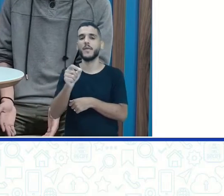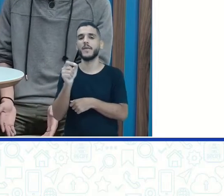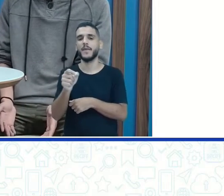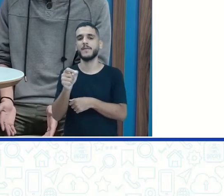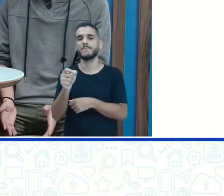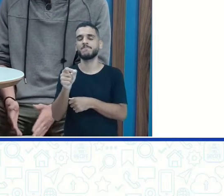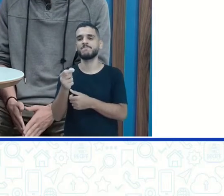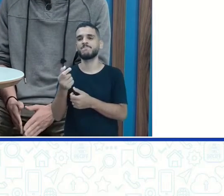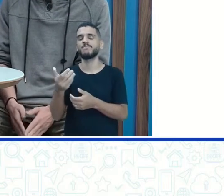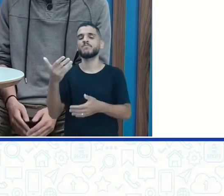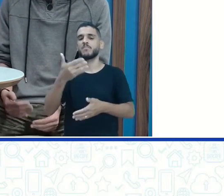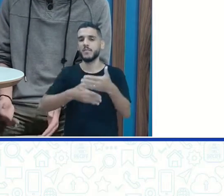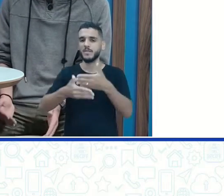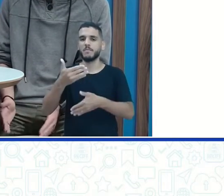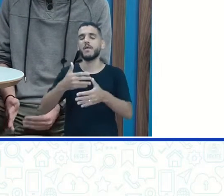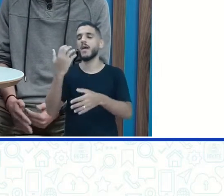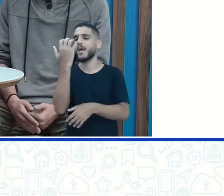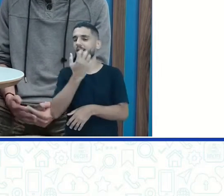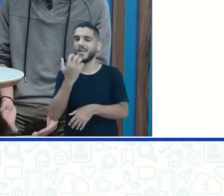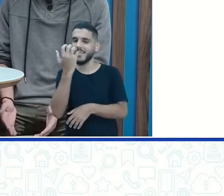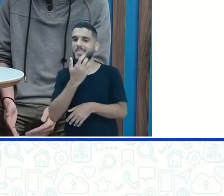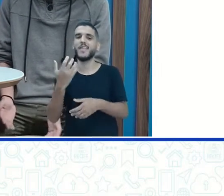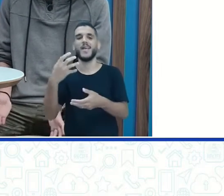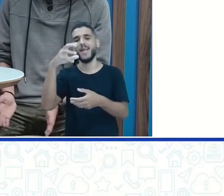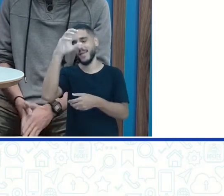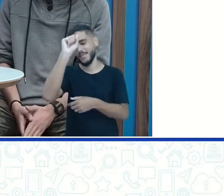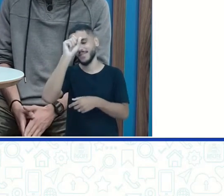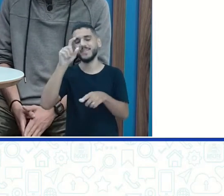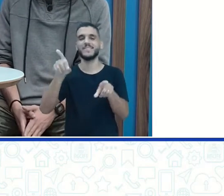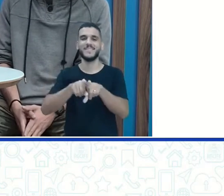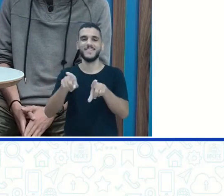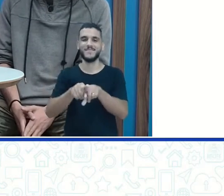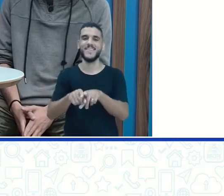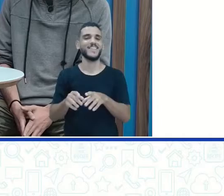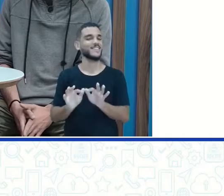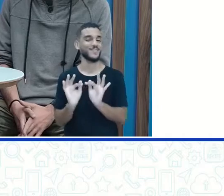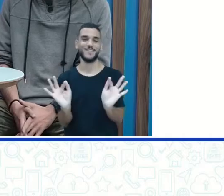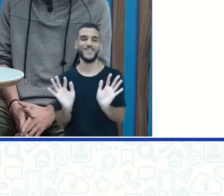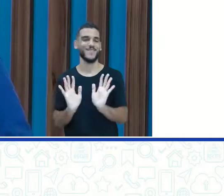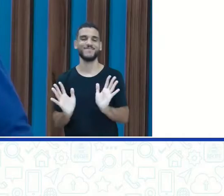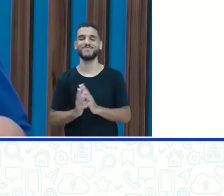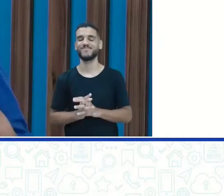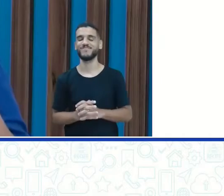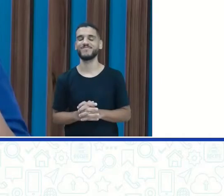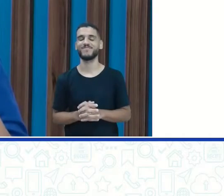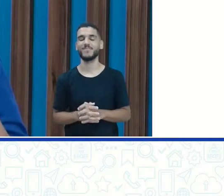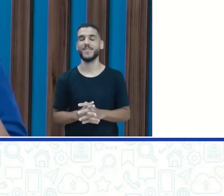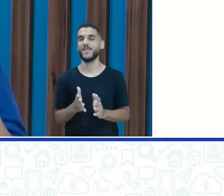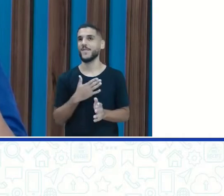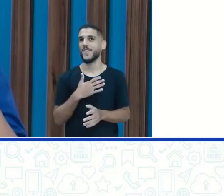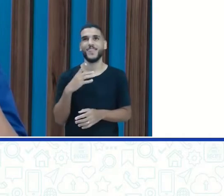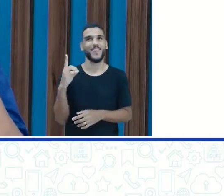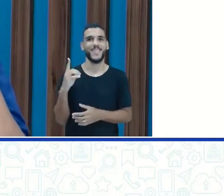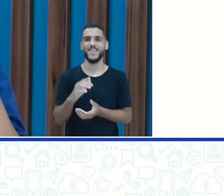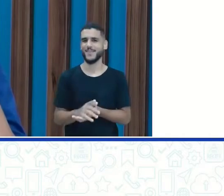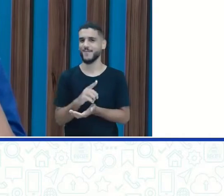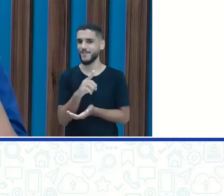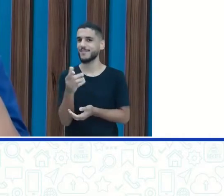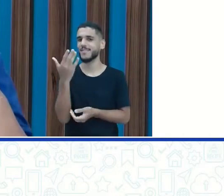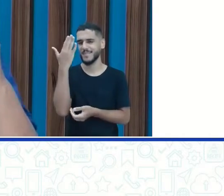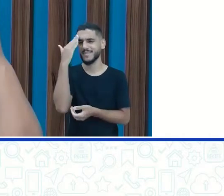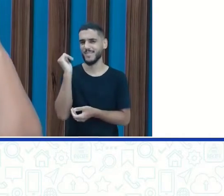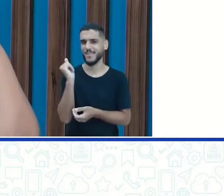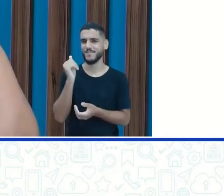estavam com essa demanda, que estavam querendo cantar, estavam querendo aprender, e é isso. Gente, minha gente, vocês não têm